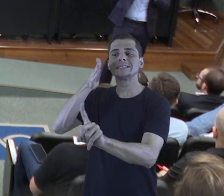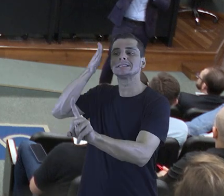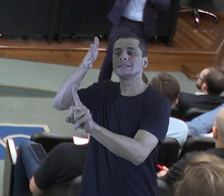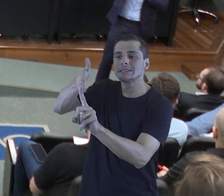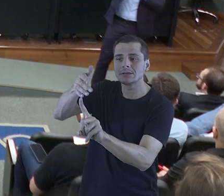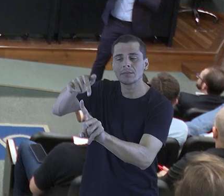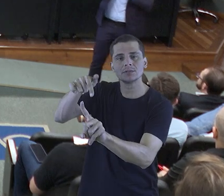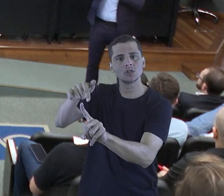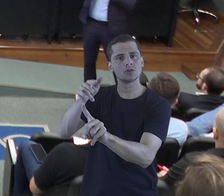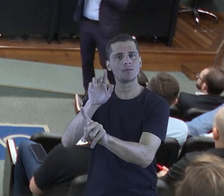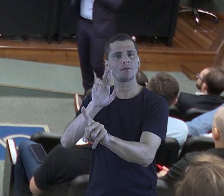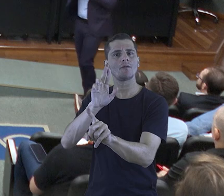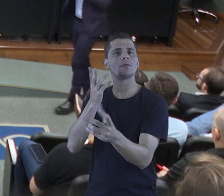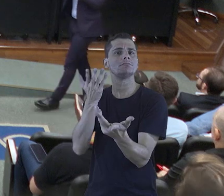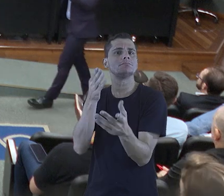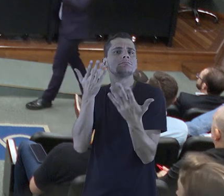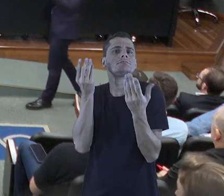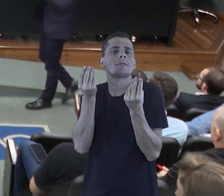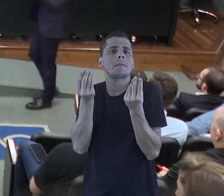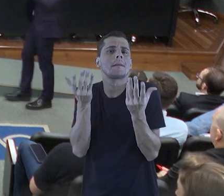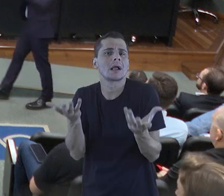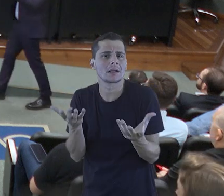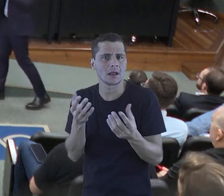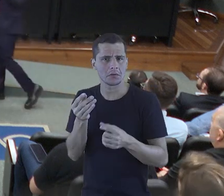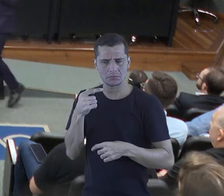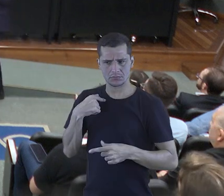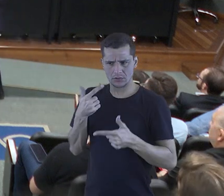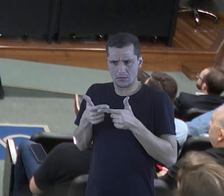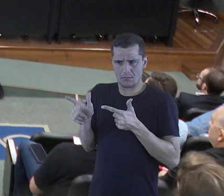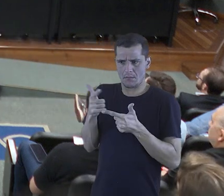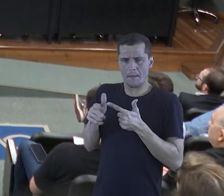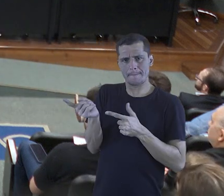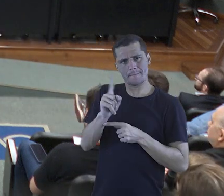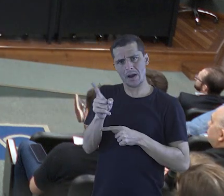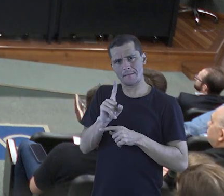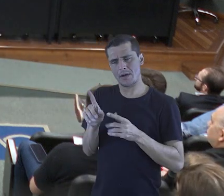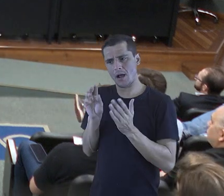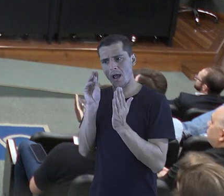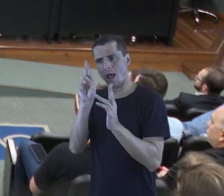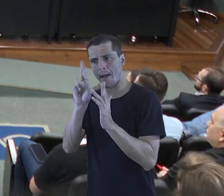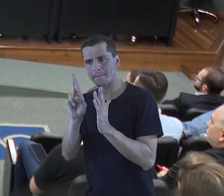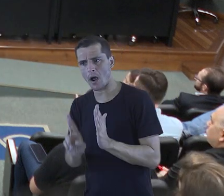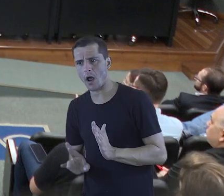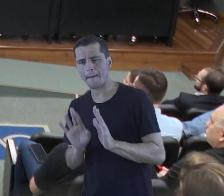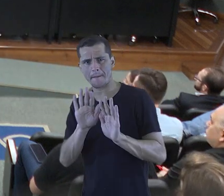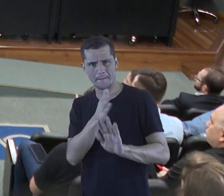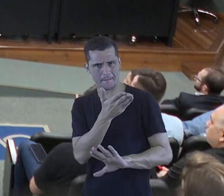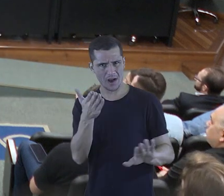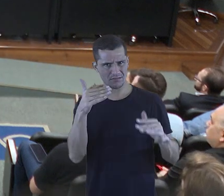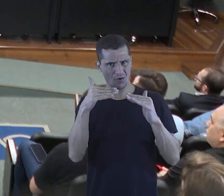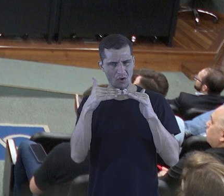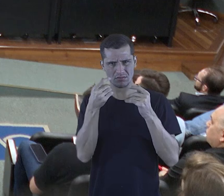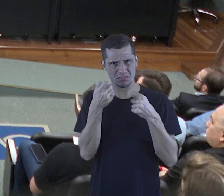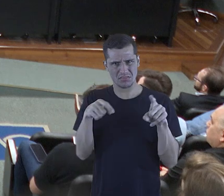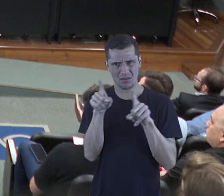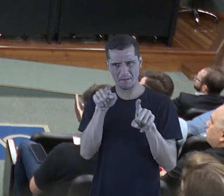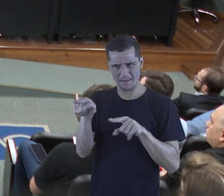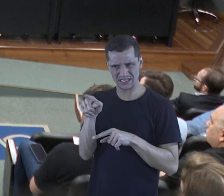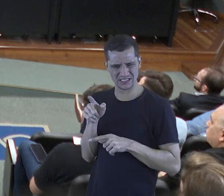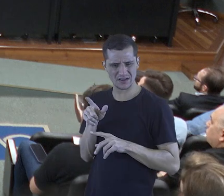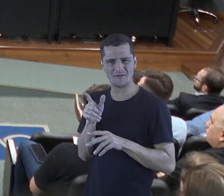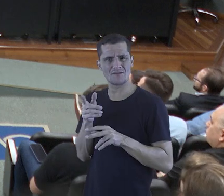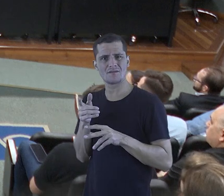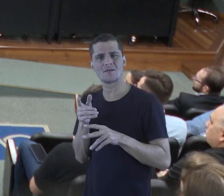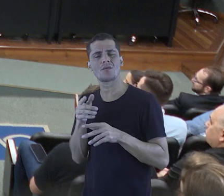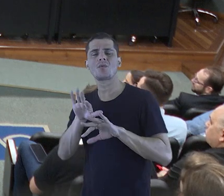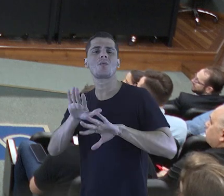ter o quê? A finalidade a ser atendida. Ela falou, não vou preencher, eu não tenho problema nenhum em preencher, mas eu não quero preencher. Vocês concordam